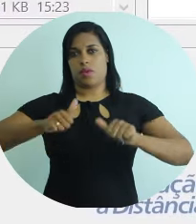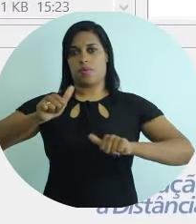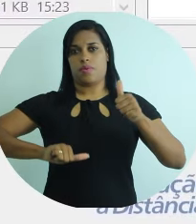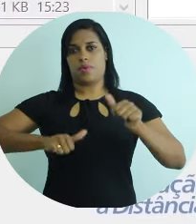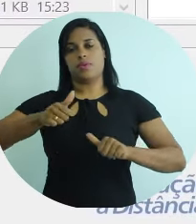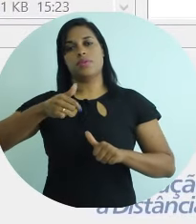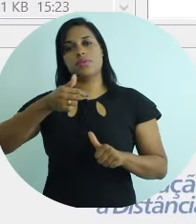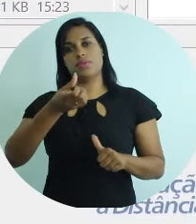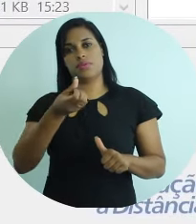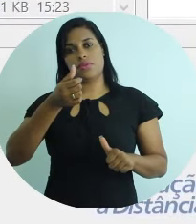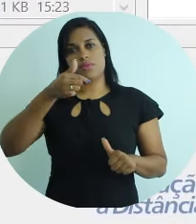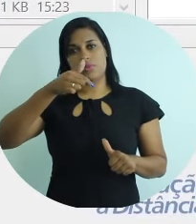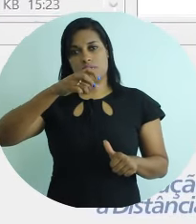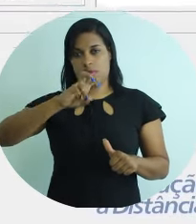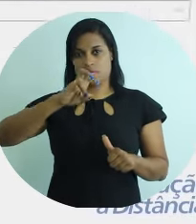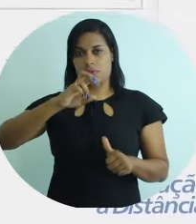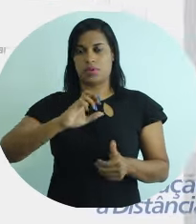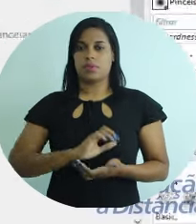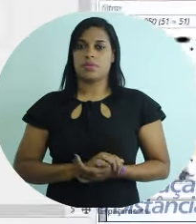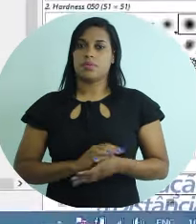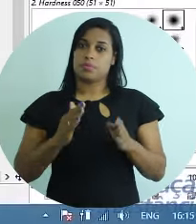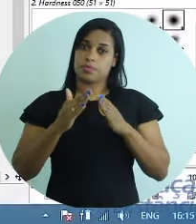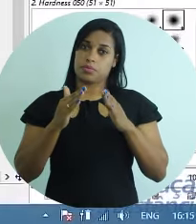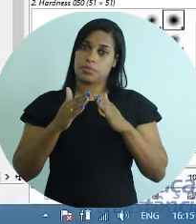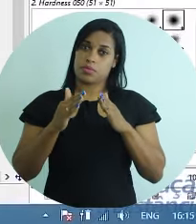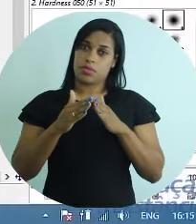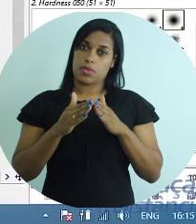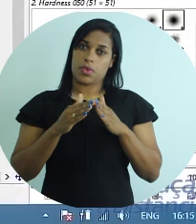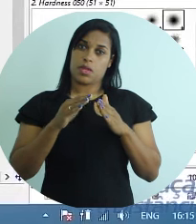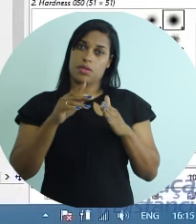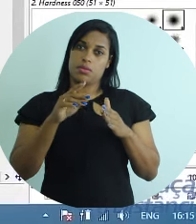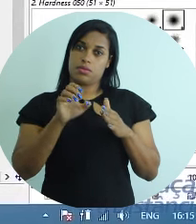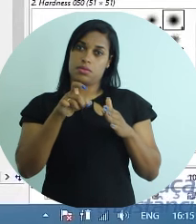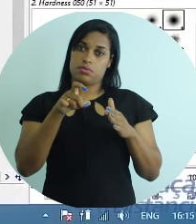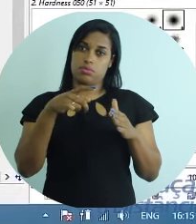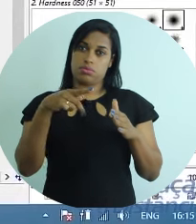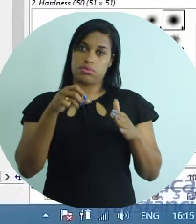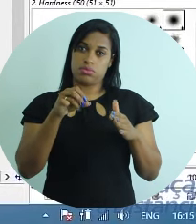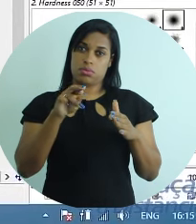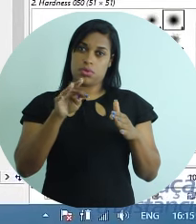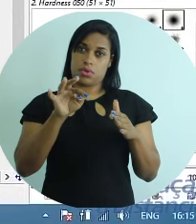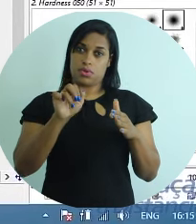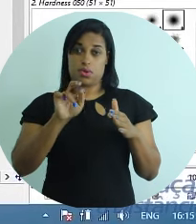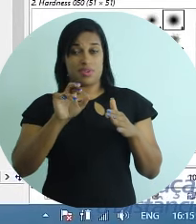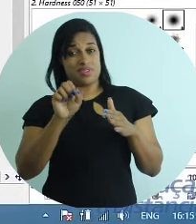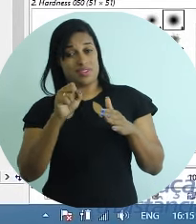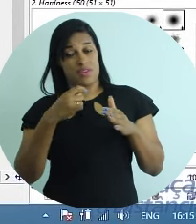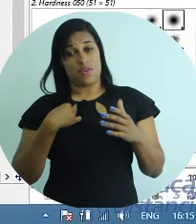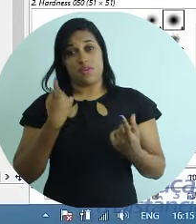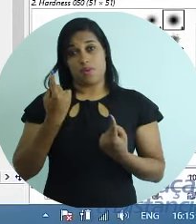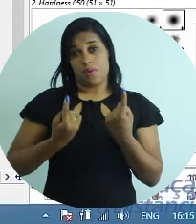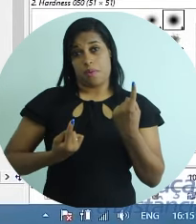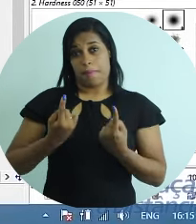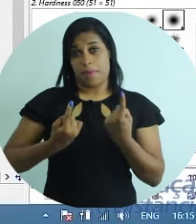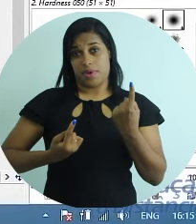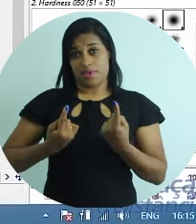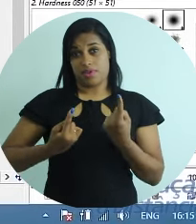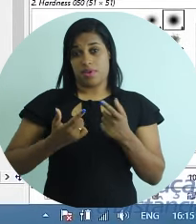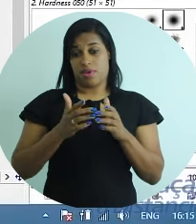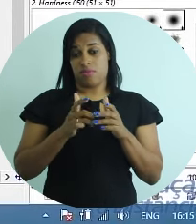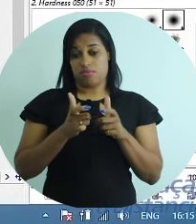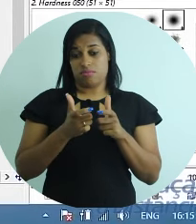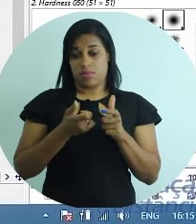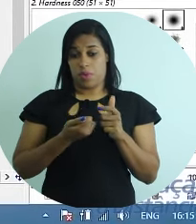65. Peço para exportar. Se eu for comparar o tamanho do arquivo agora,